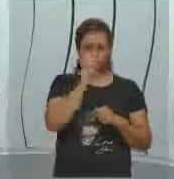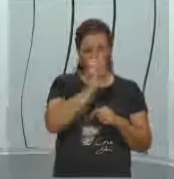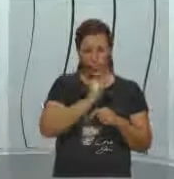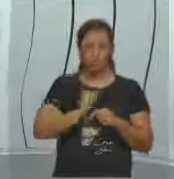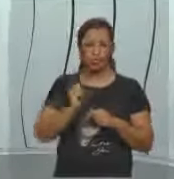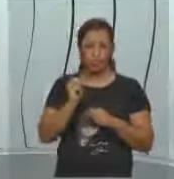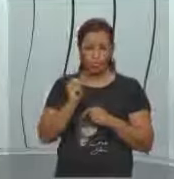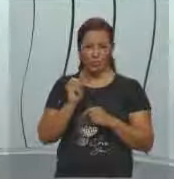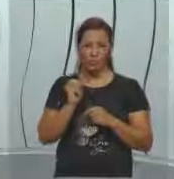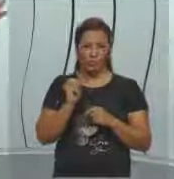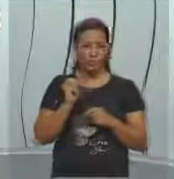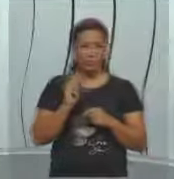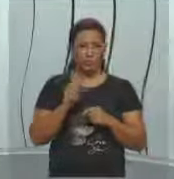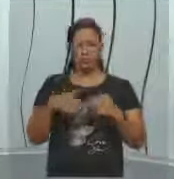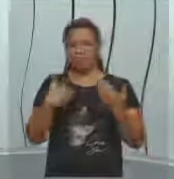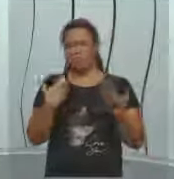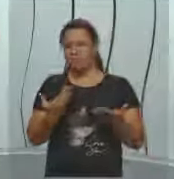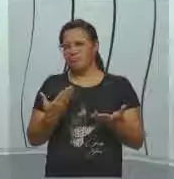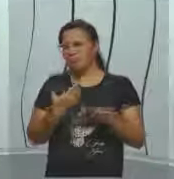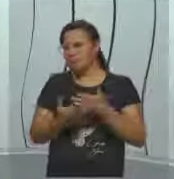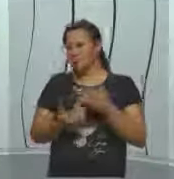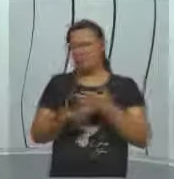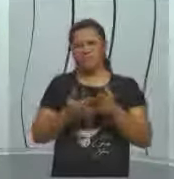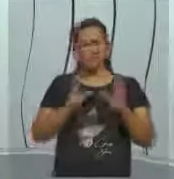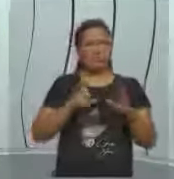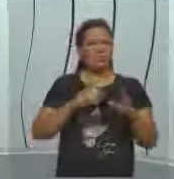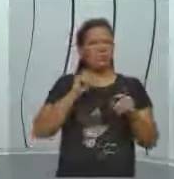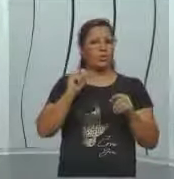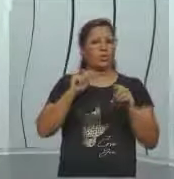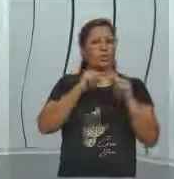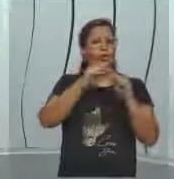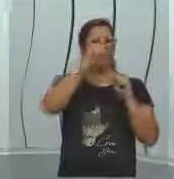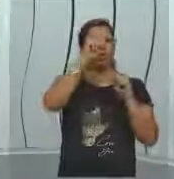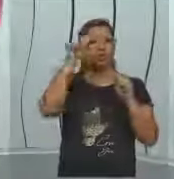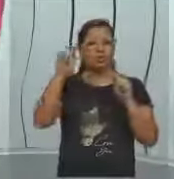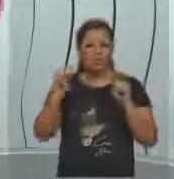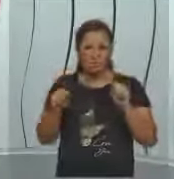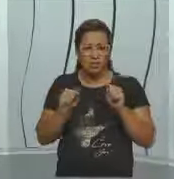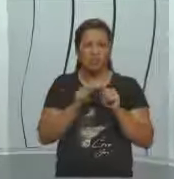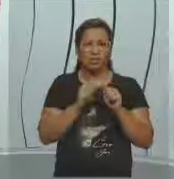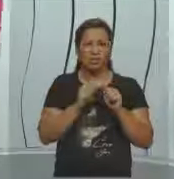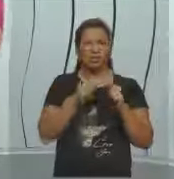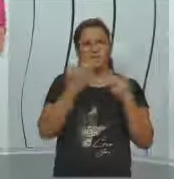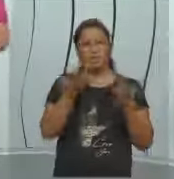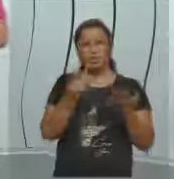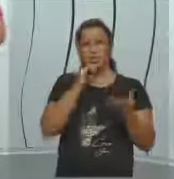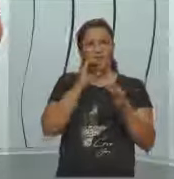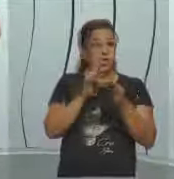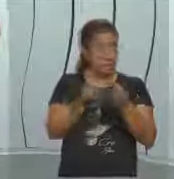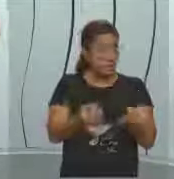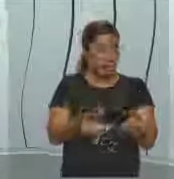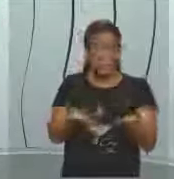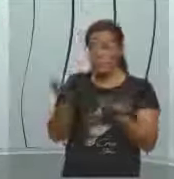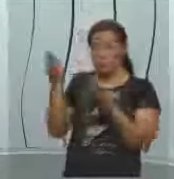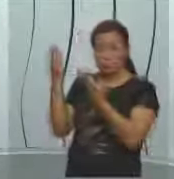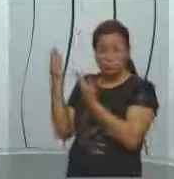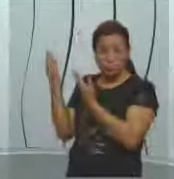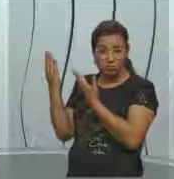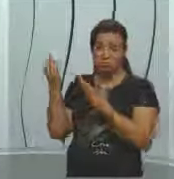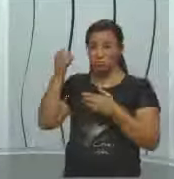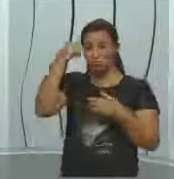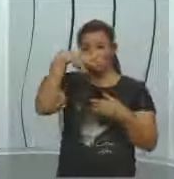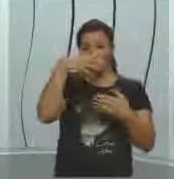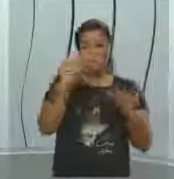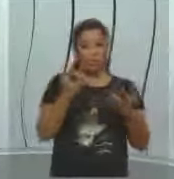Então, independente da complexidade do circuito, pode ser esse aqui, simplesinho, uma lâmpada, ou